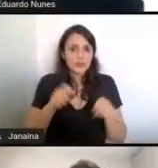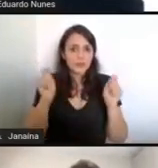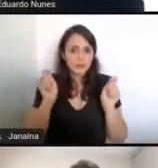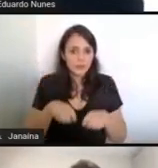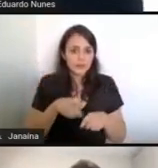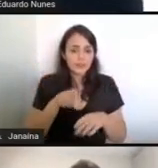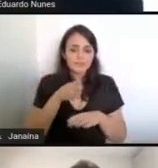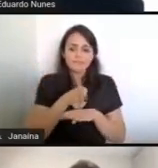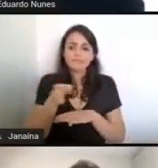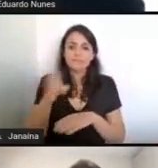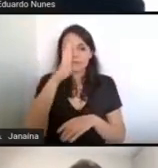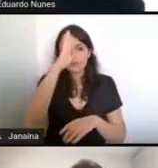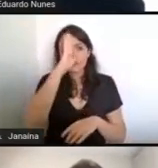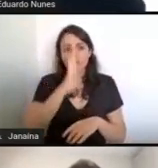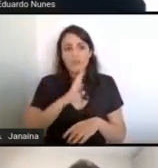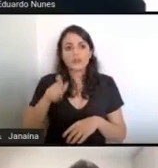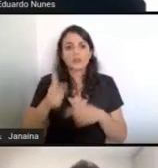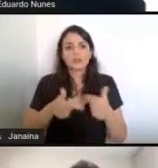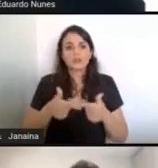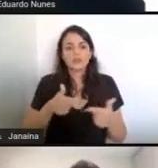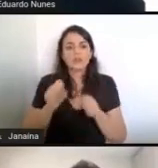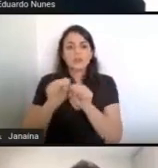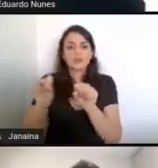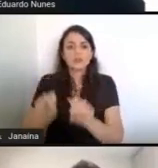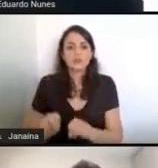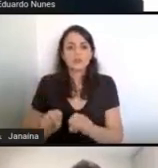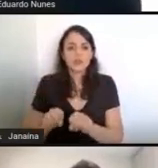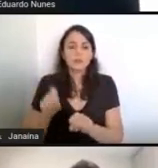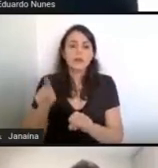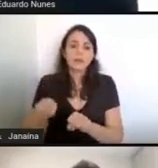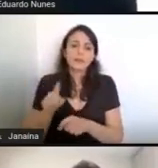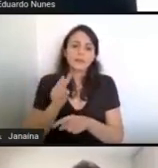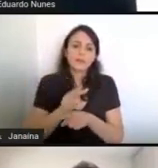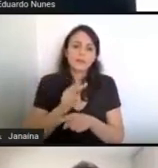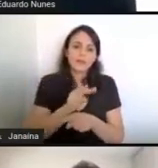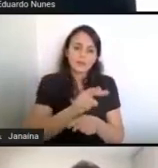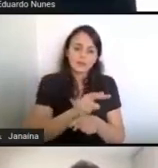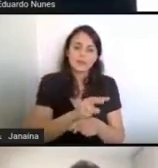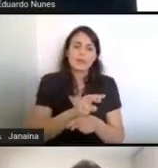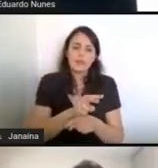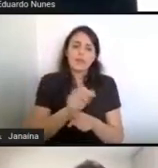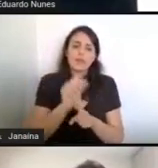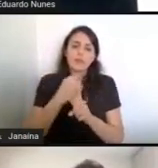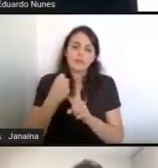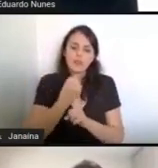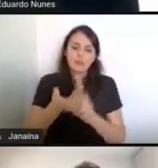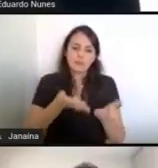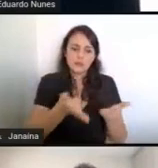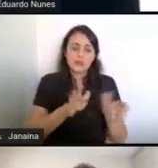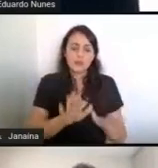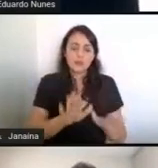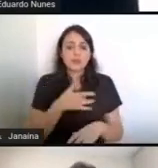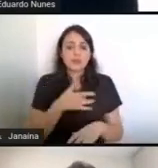esse serviço, e não só por um serviço assistencial, né, mas aí a saúde entendida da sua forma mais ampla,